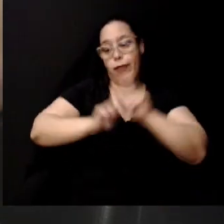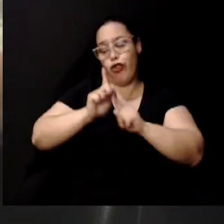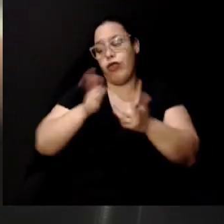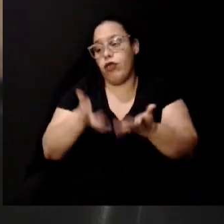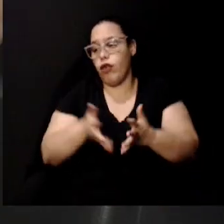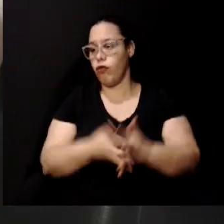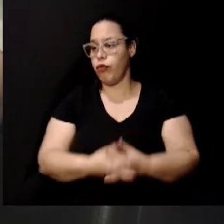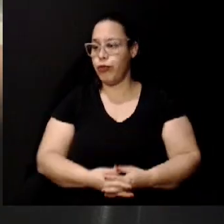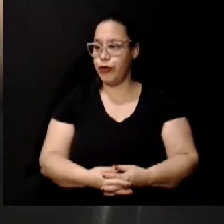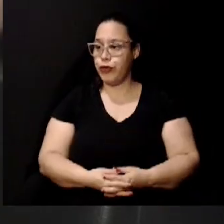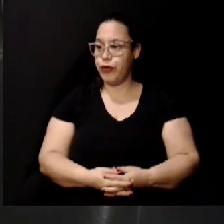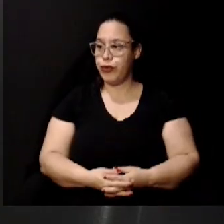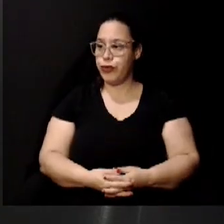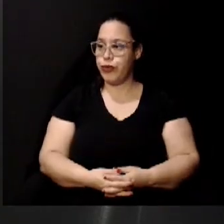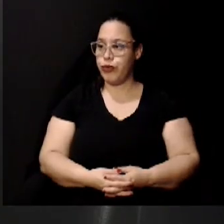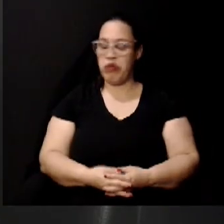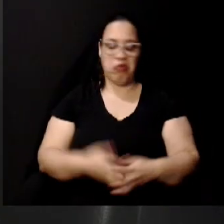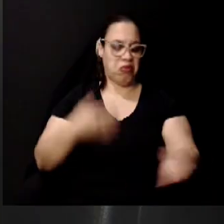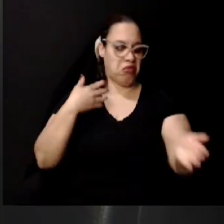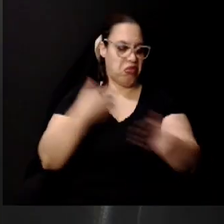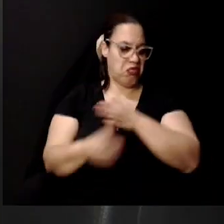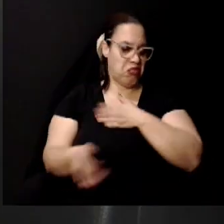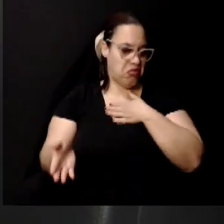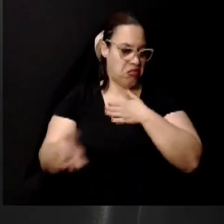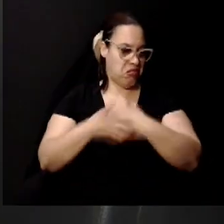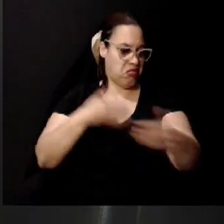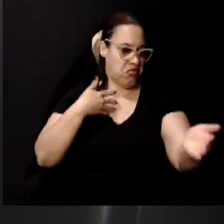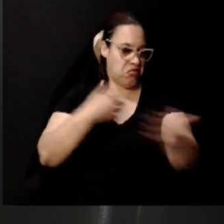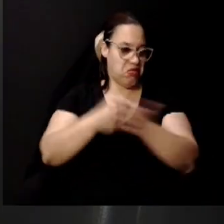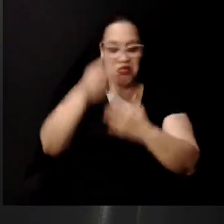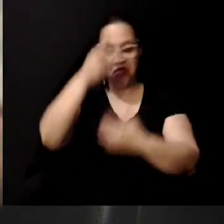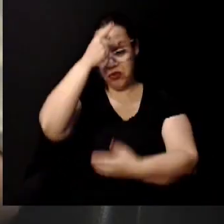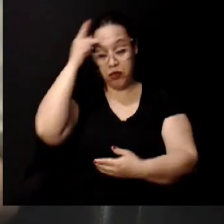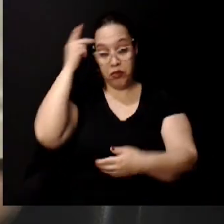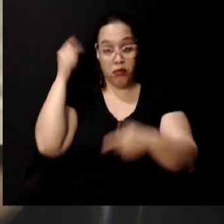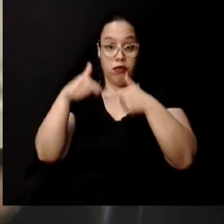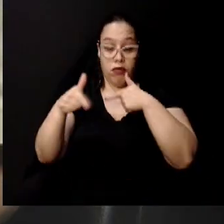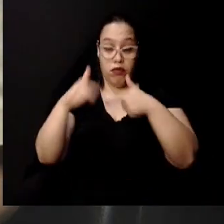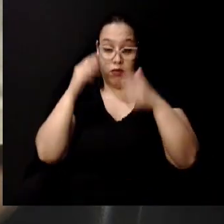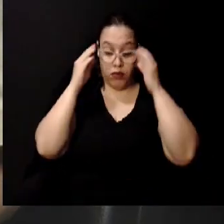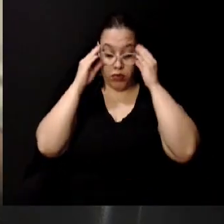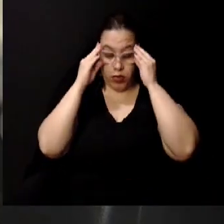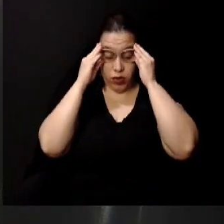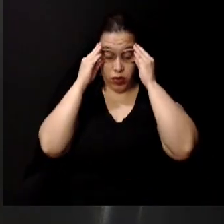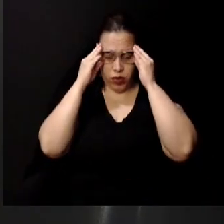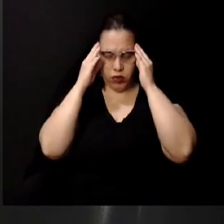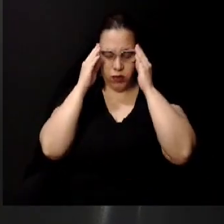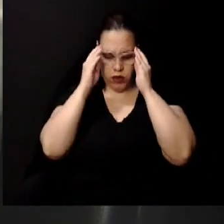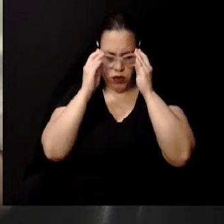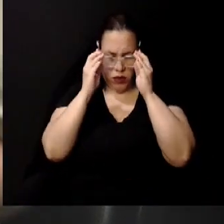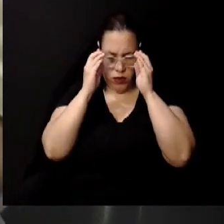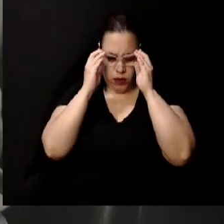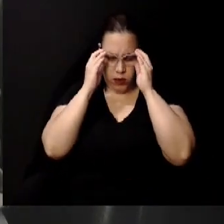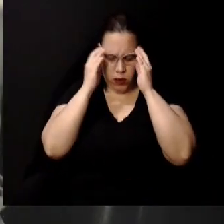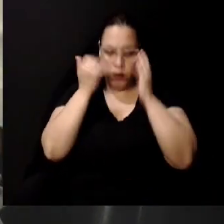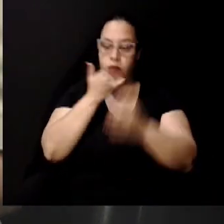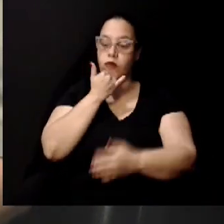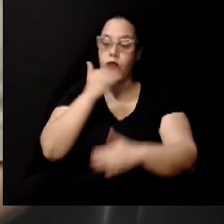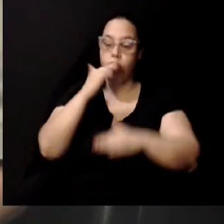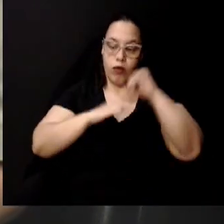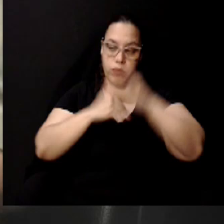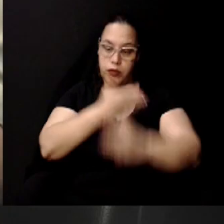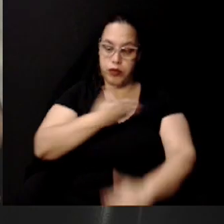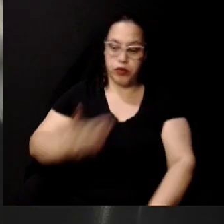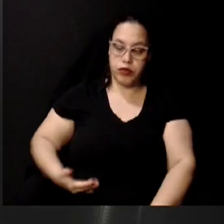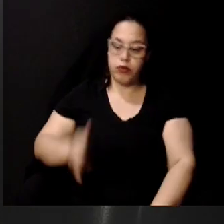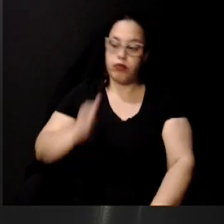E qualquer pessoa que a gente vai perguntar, trabalhador que exerce uma função no serviço público, por exemplo, vai ter